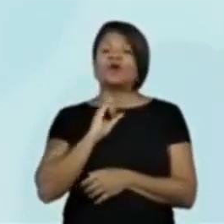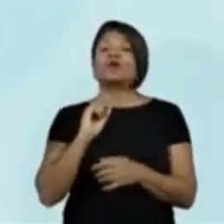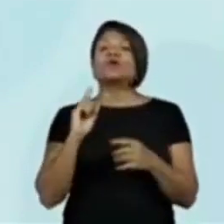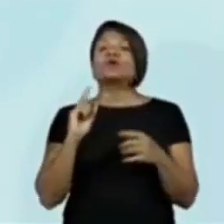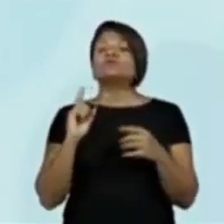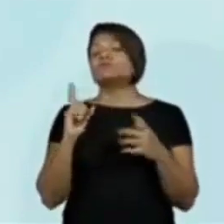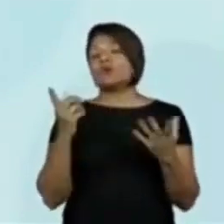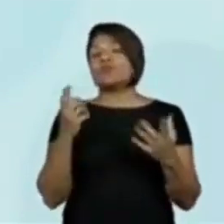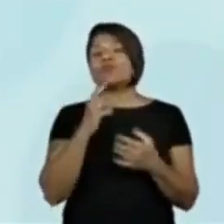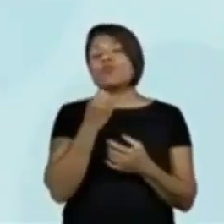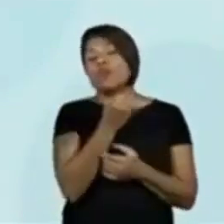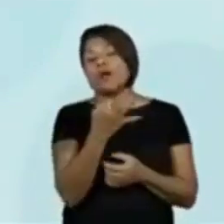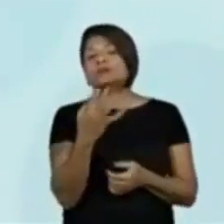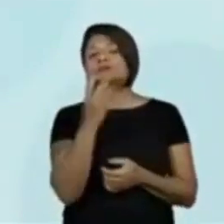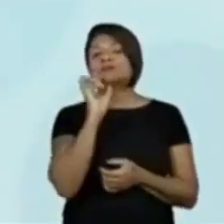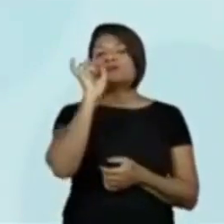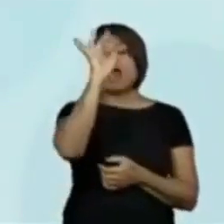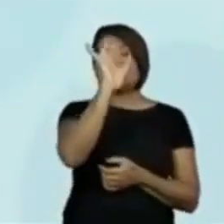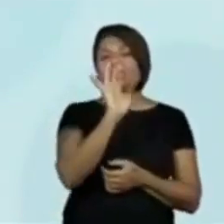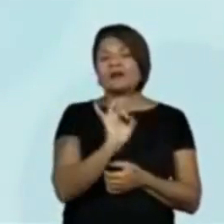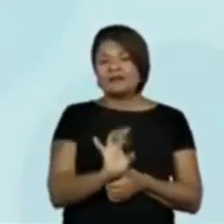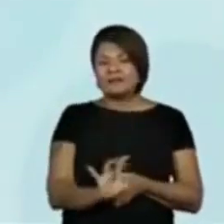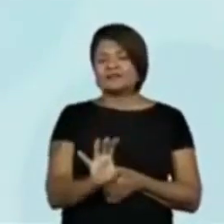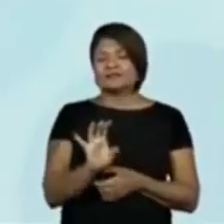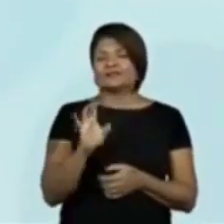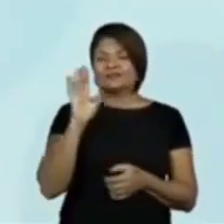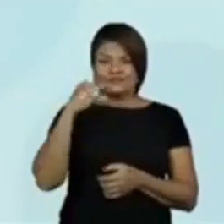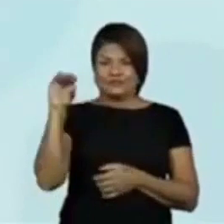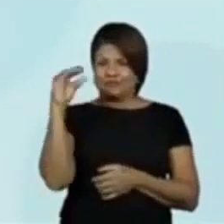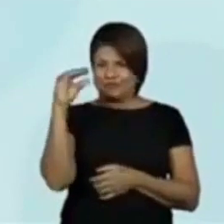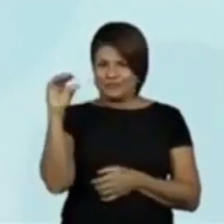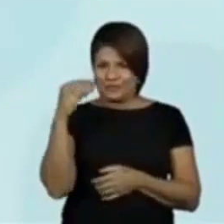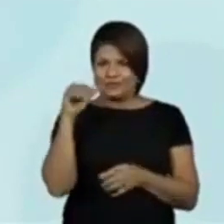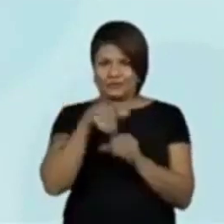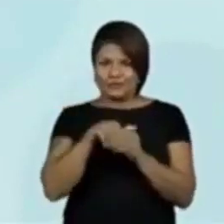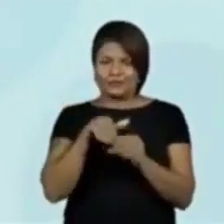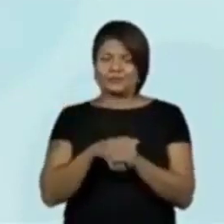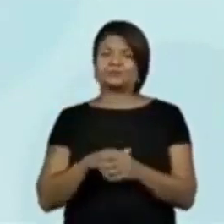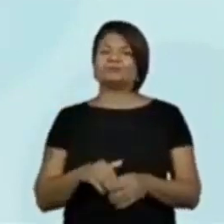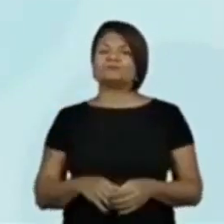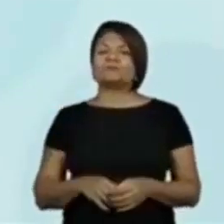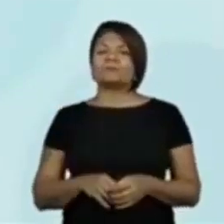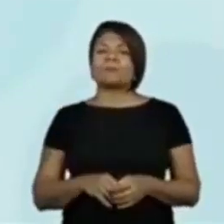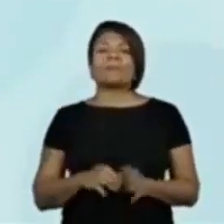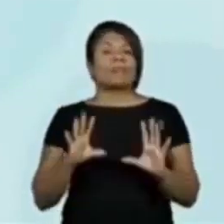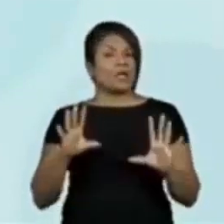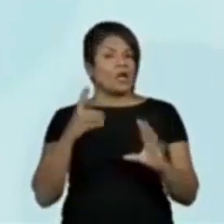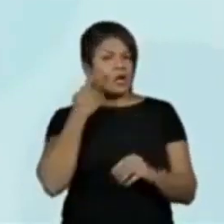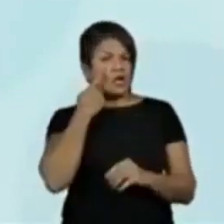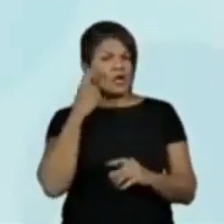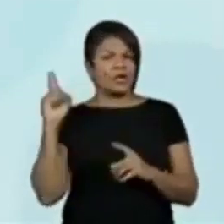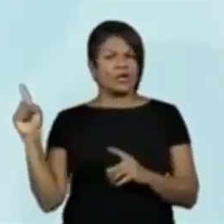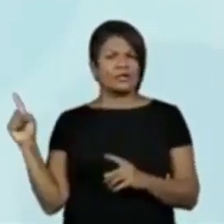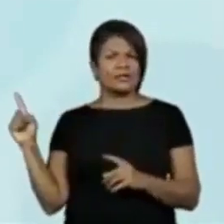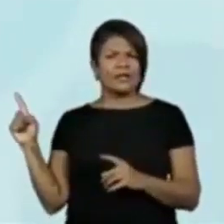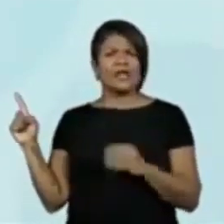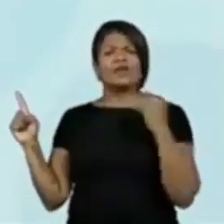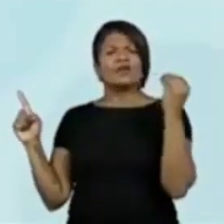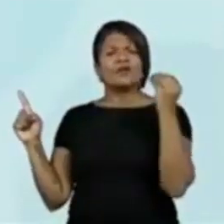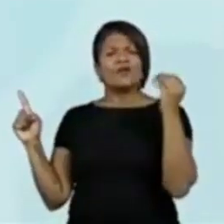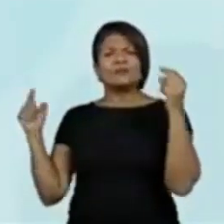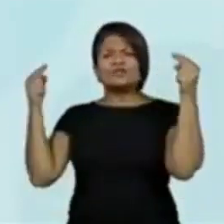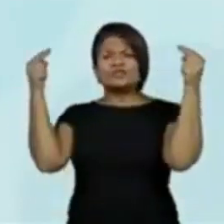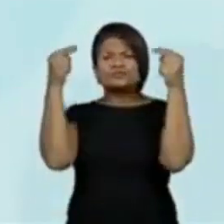um dos dinossauros. Olha lá. Voltando aí para essa ideia de como a gente lê